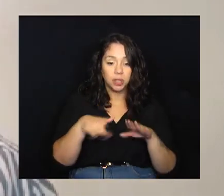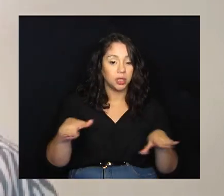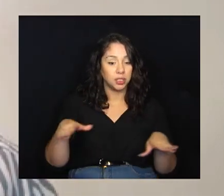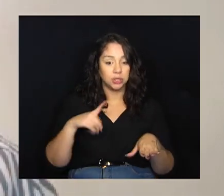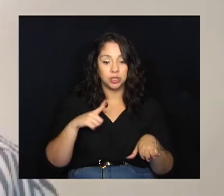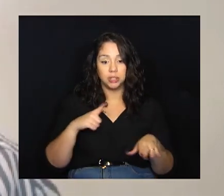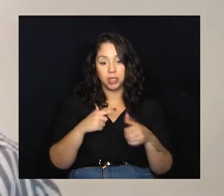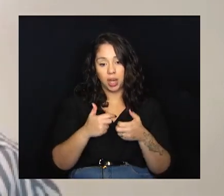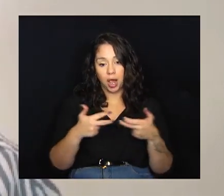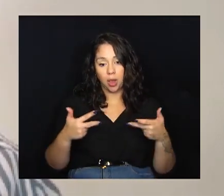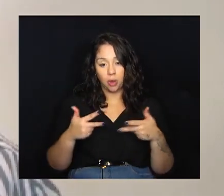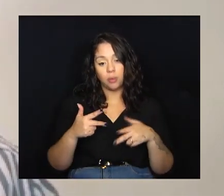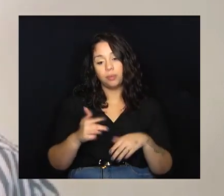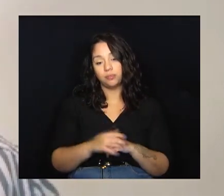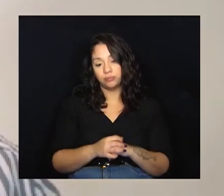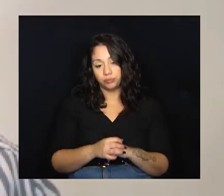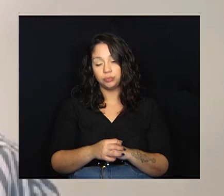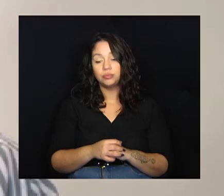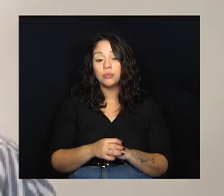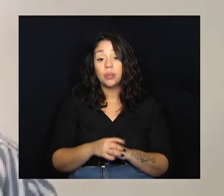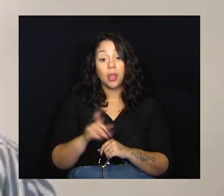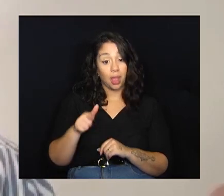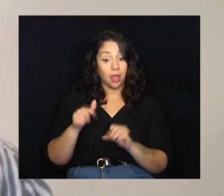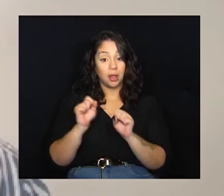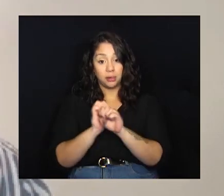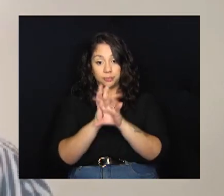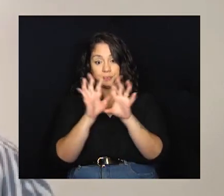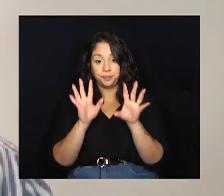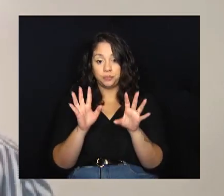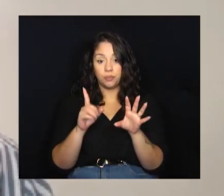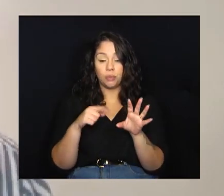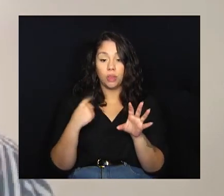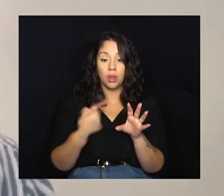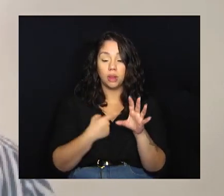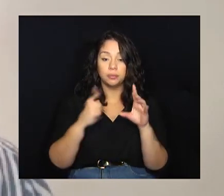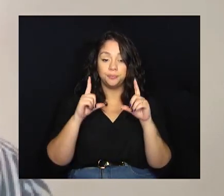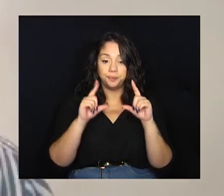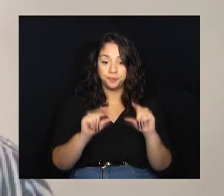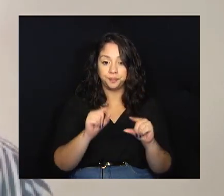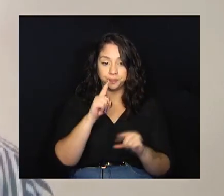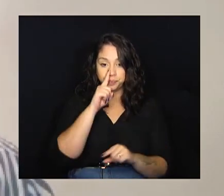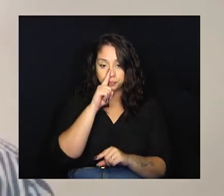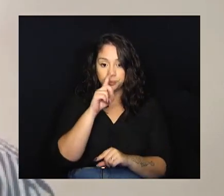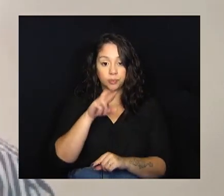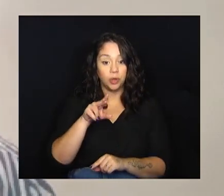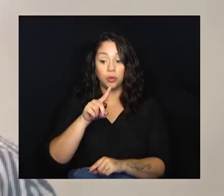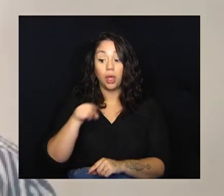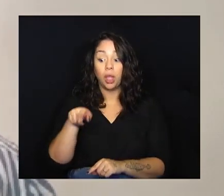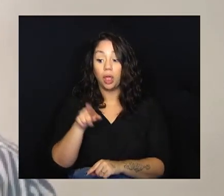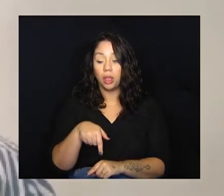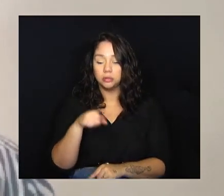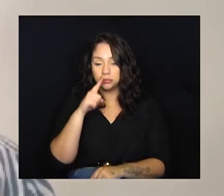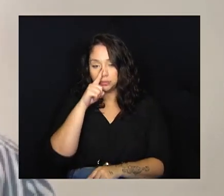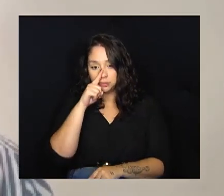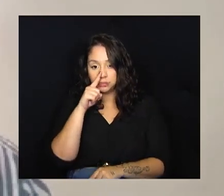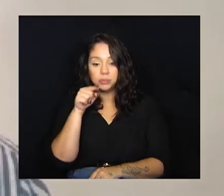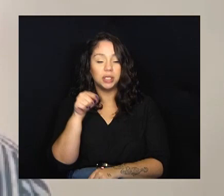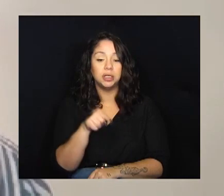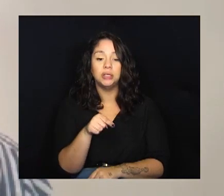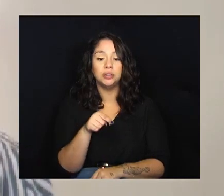condição tá isso tem que ficar bem claro aqui a gente está falando de redução de risco e não de isenção de risco tá isso não